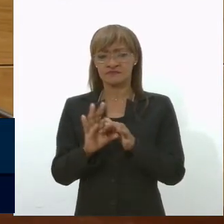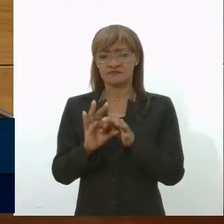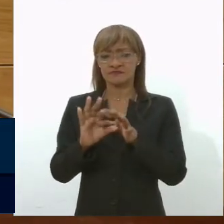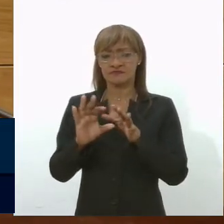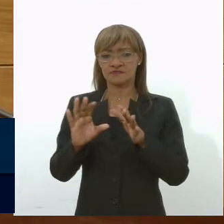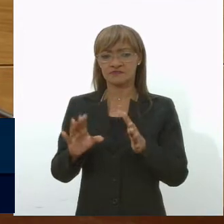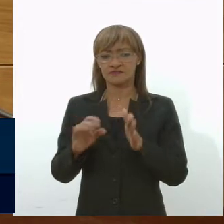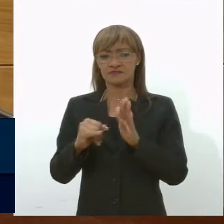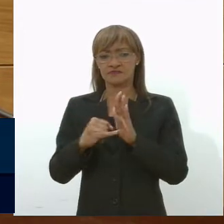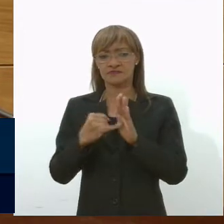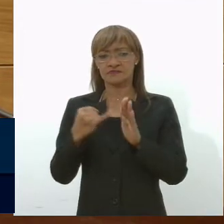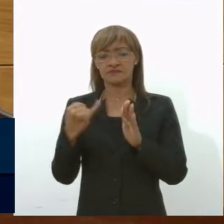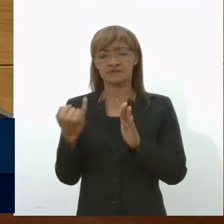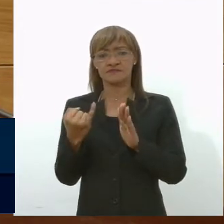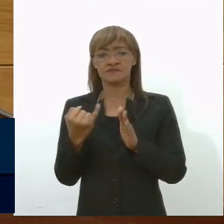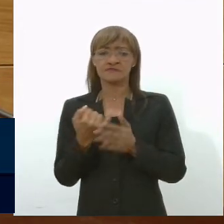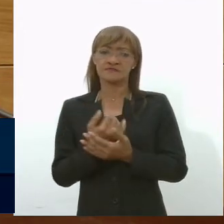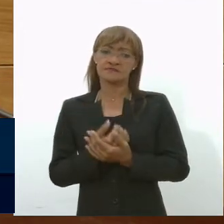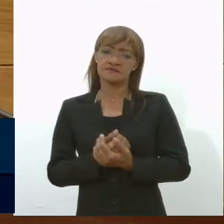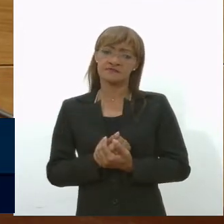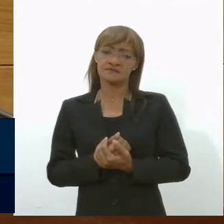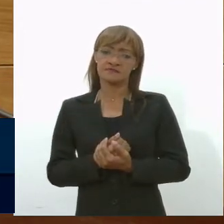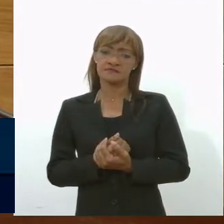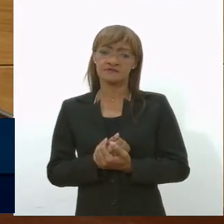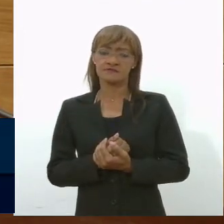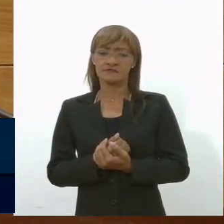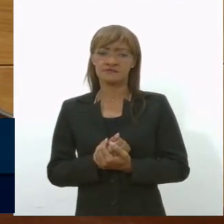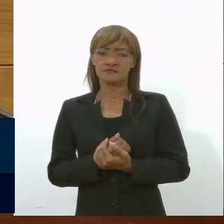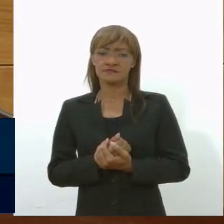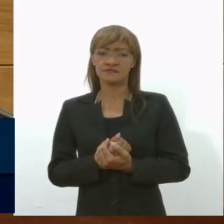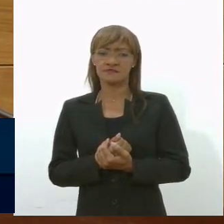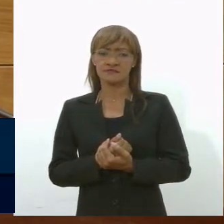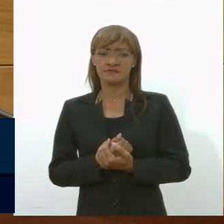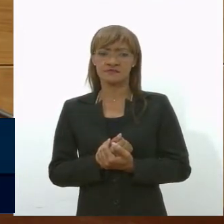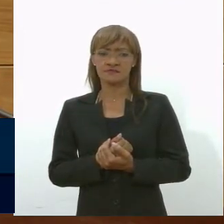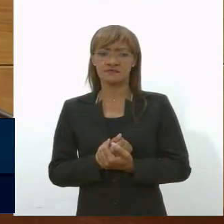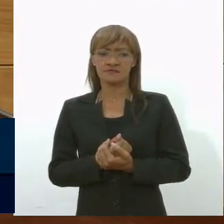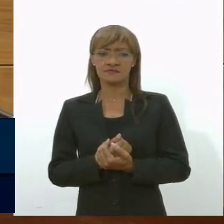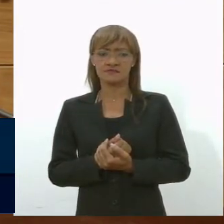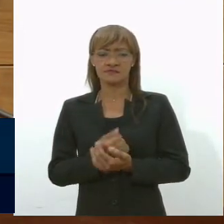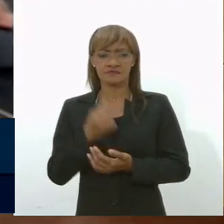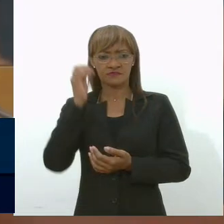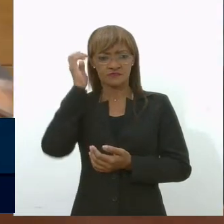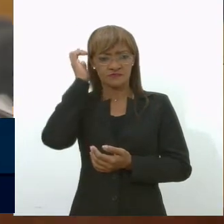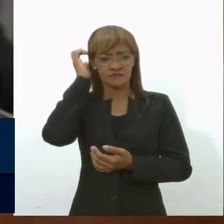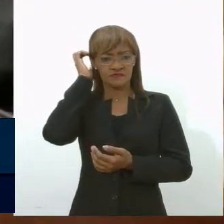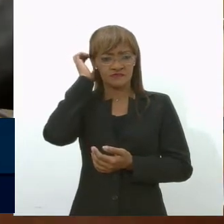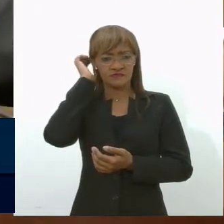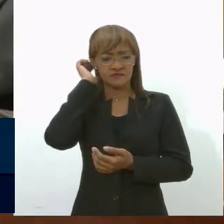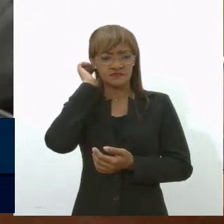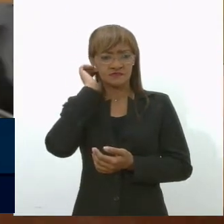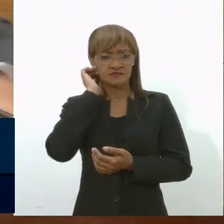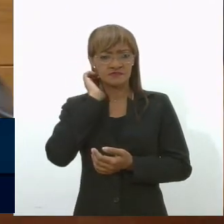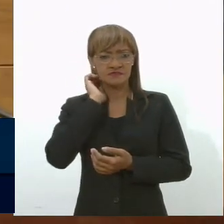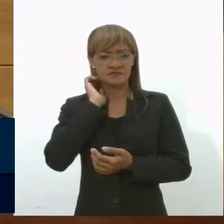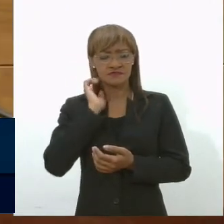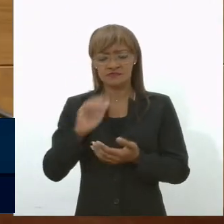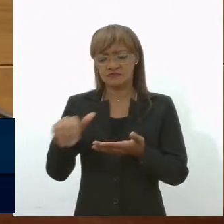contratos, termo de colaboração e aditivos firmados nessa secretaria.